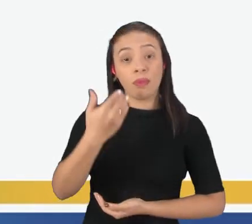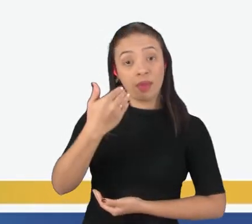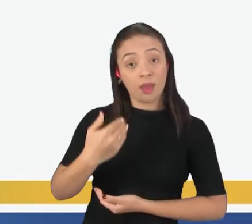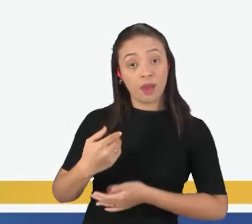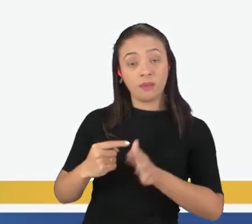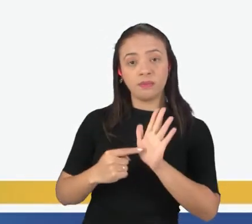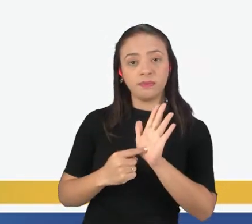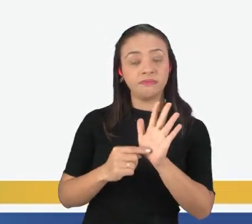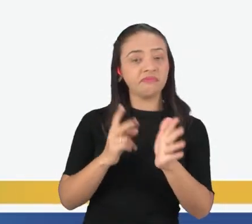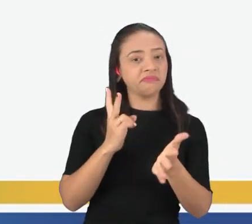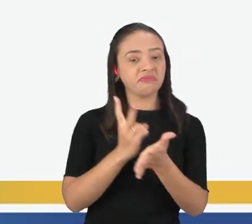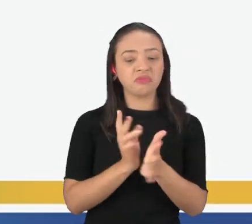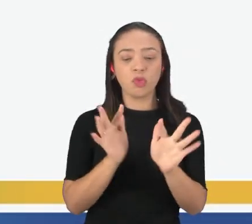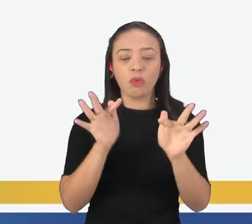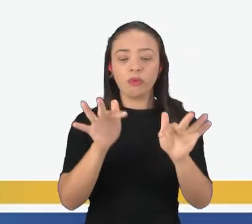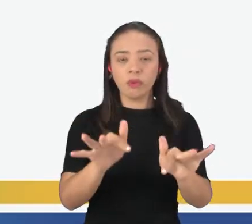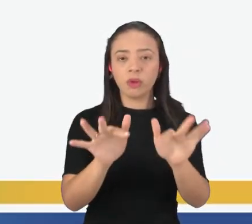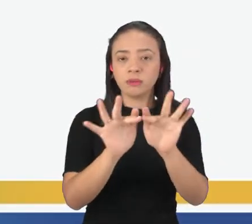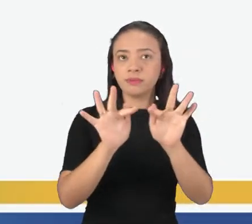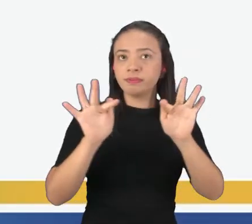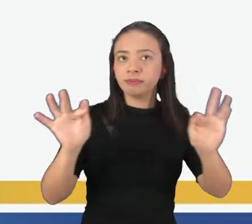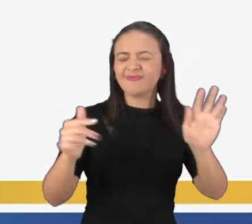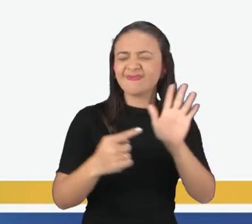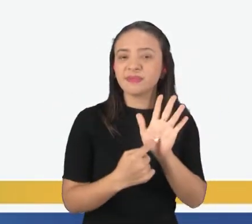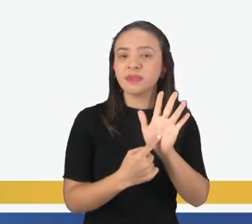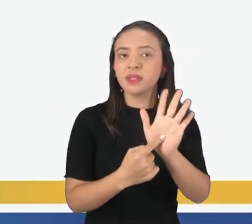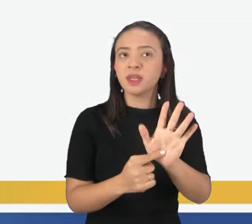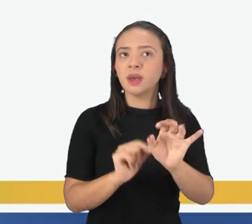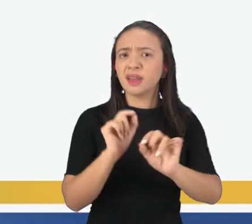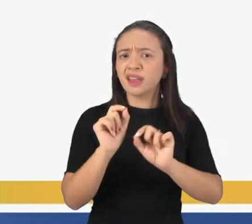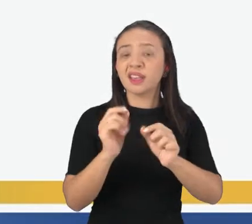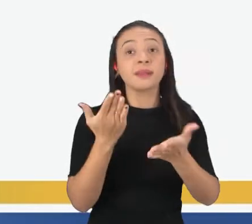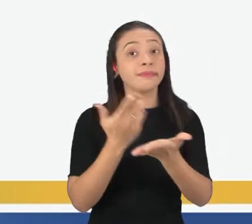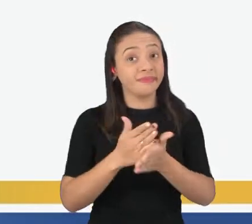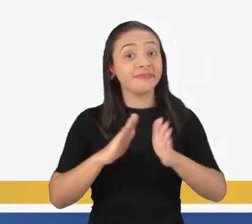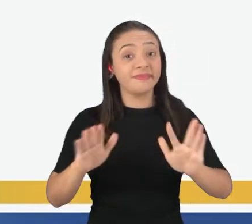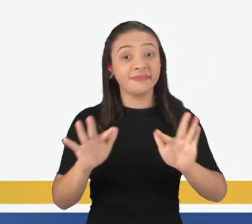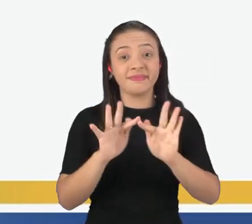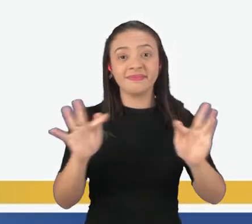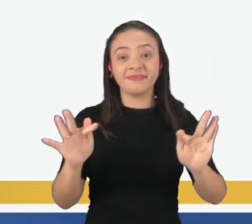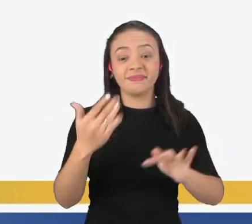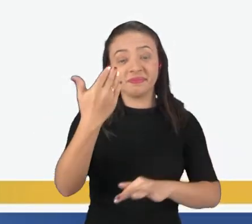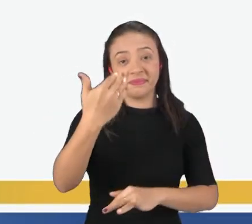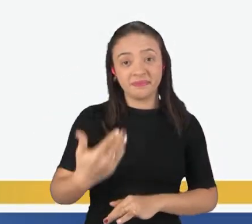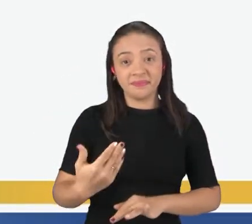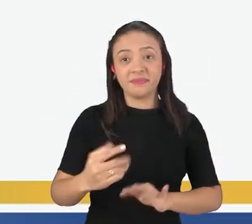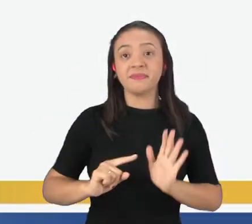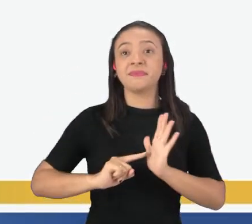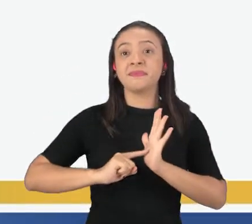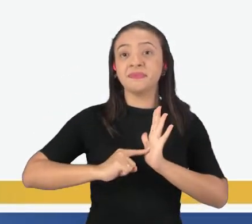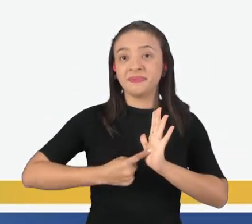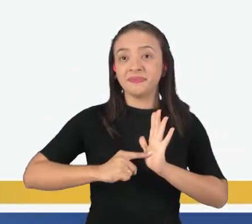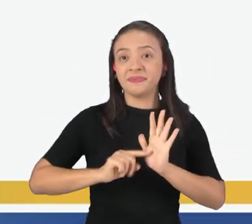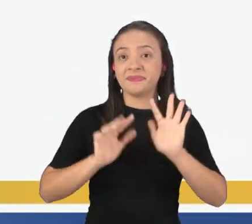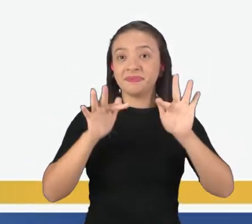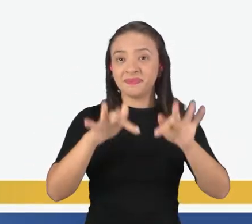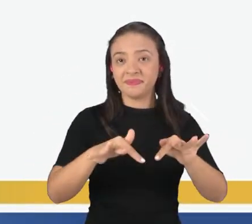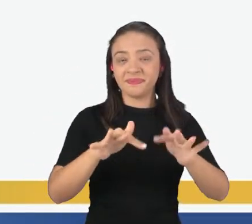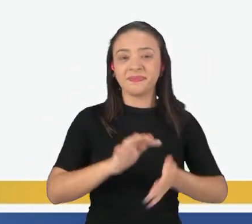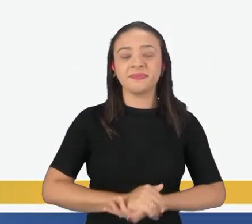Apareço sempre no final da frase para indicar que ela terminou. Sou o ponto